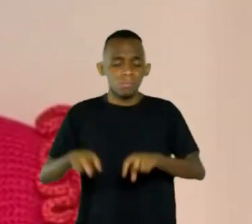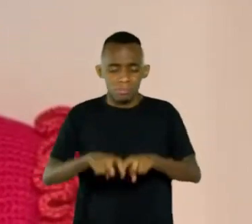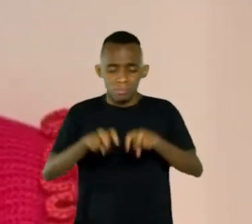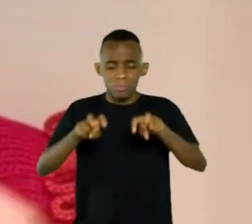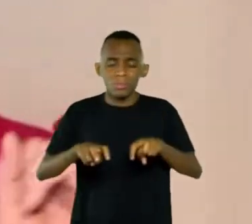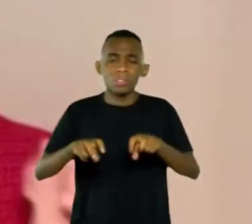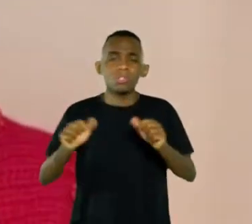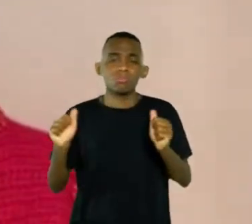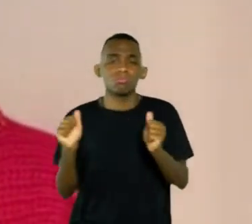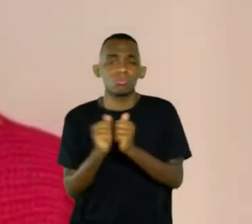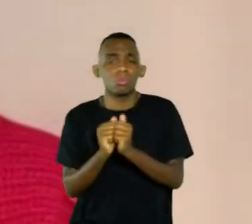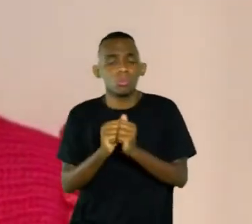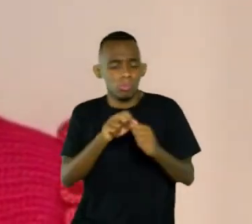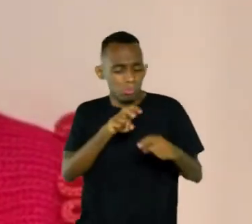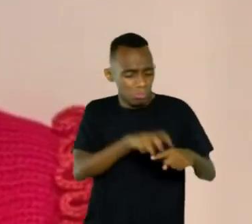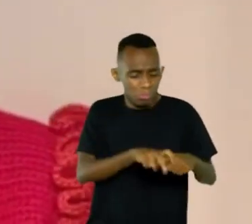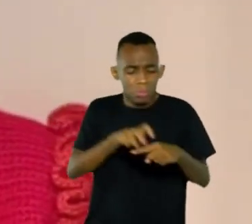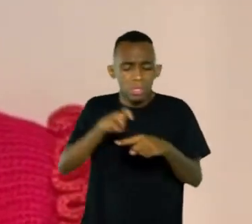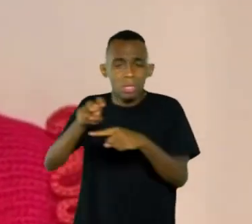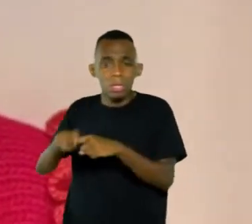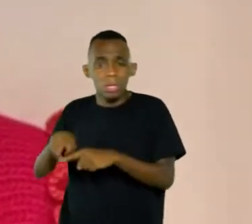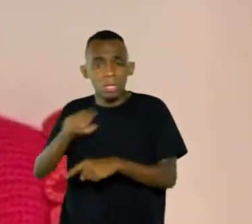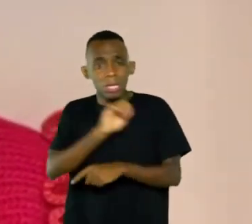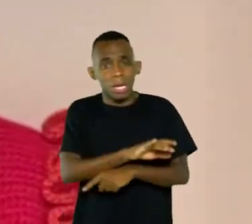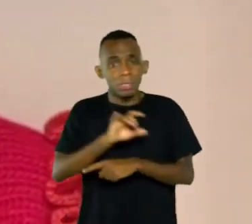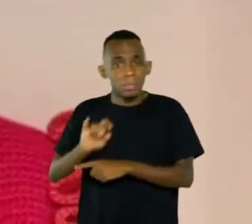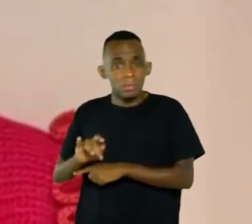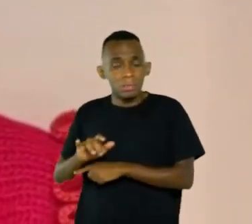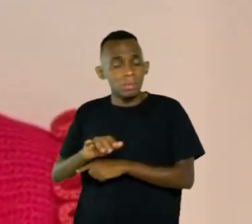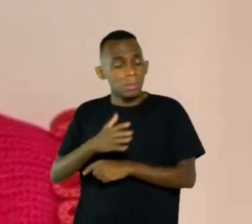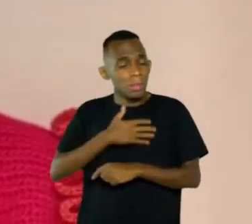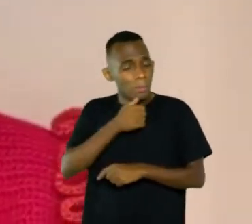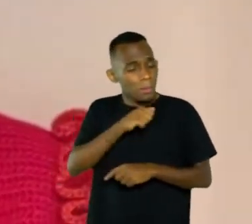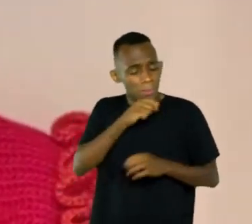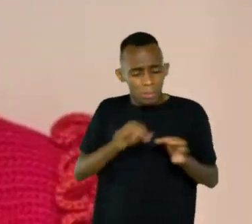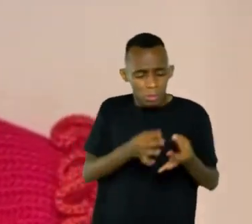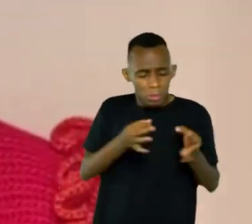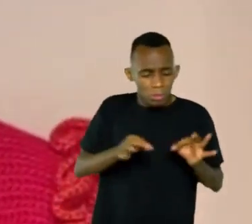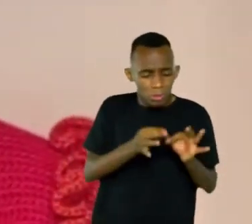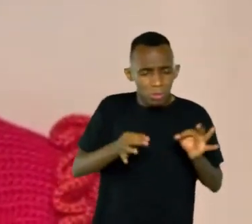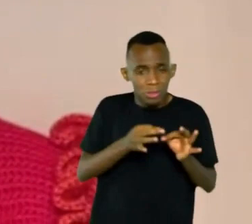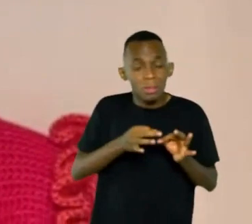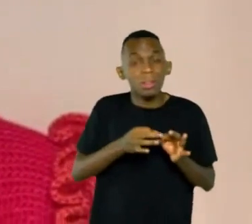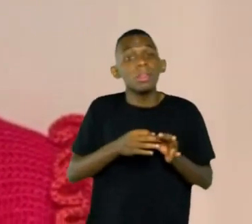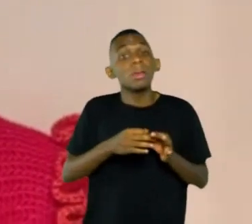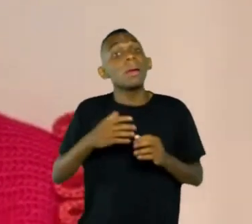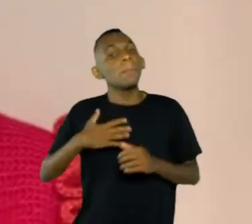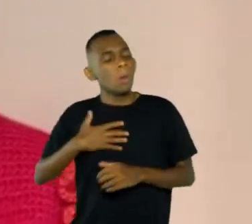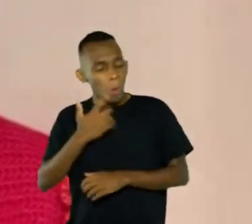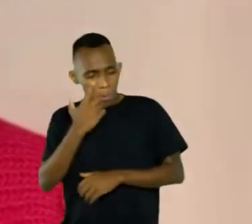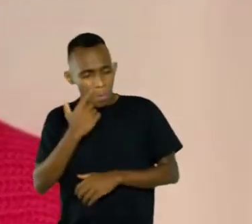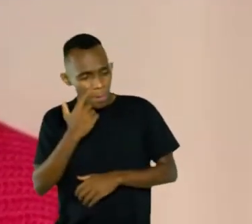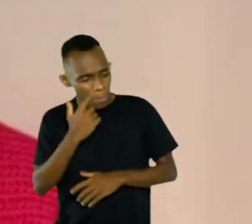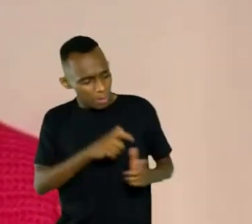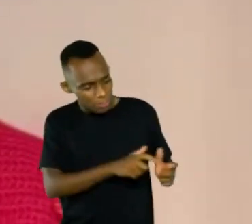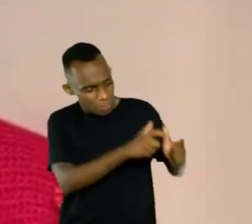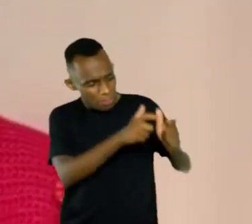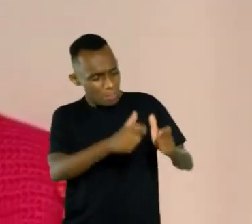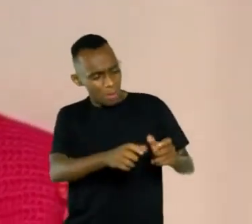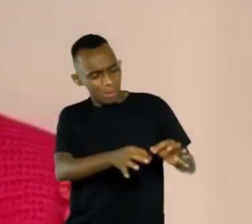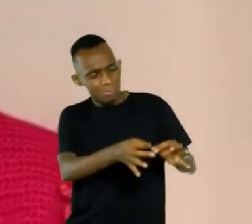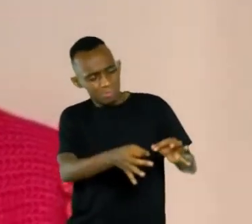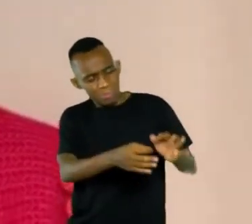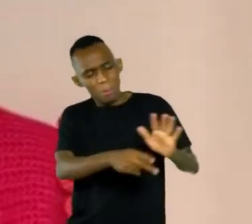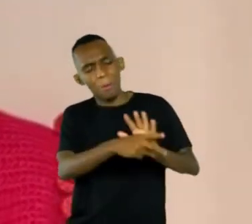tinha a cadeira dela, ele tinha a cadeira dele, e ela ficava ali fazendo o tricô dela. Ele pegou a cestinha de tricô, deixou lá, deixou os